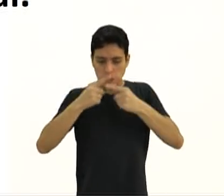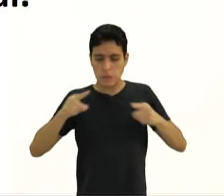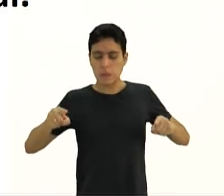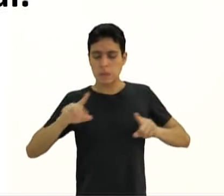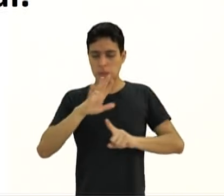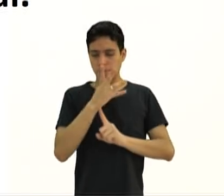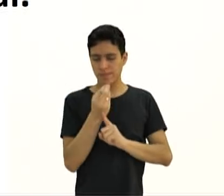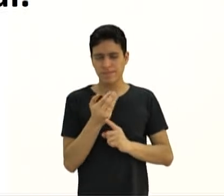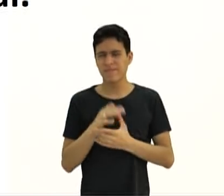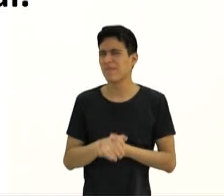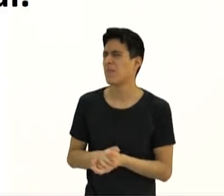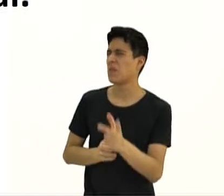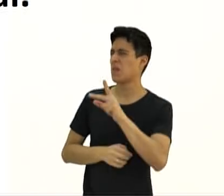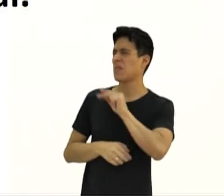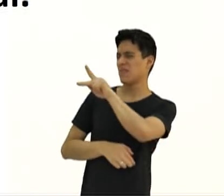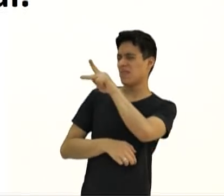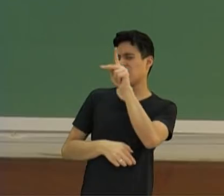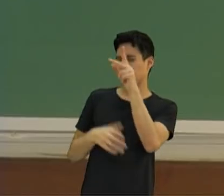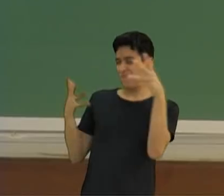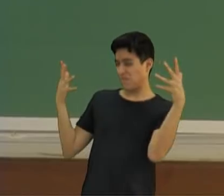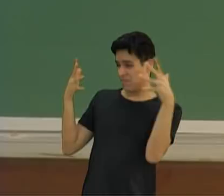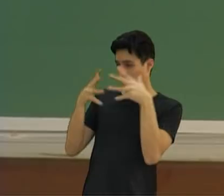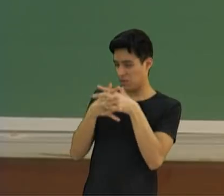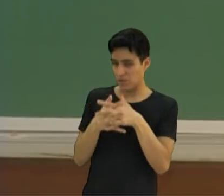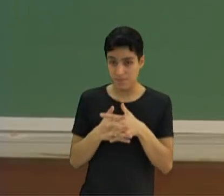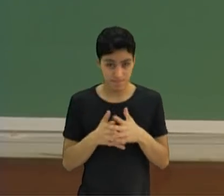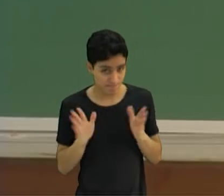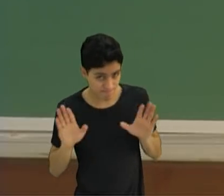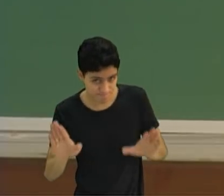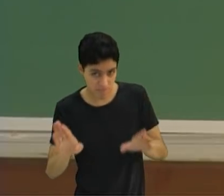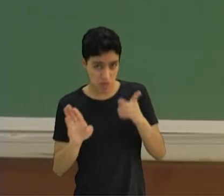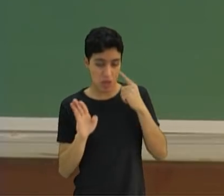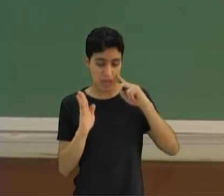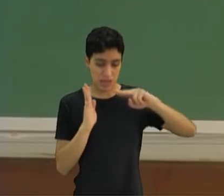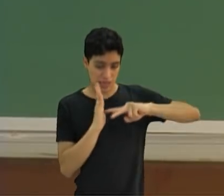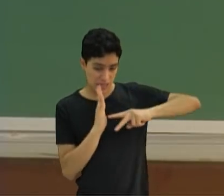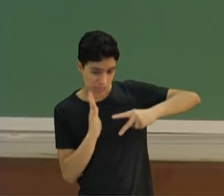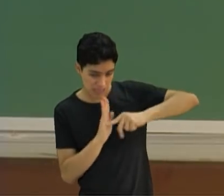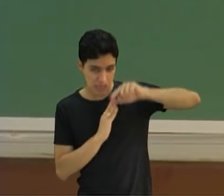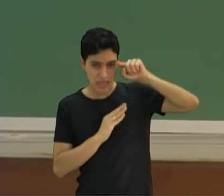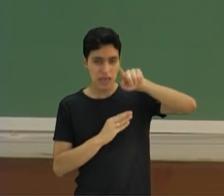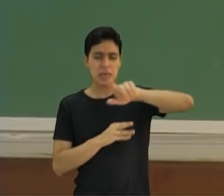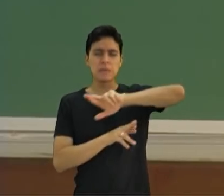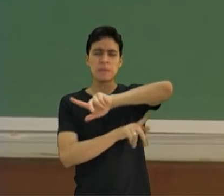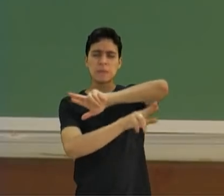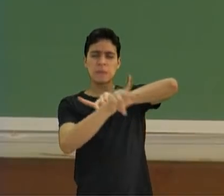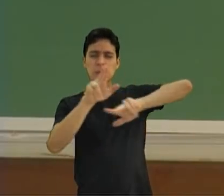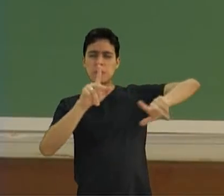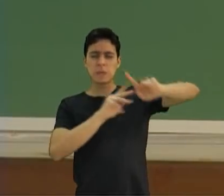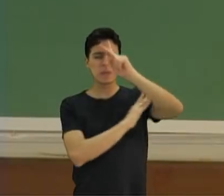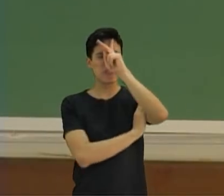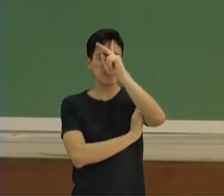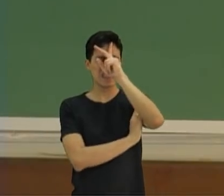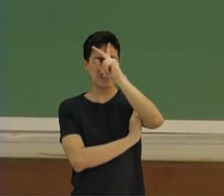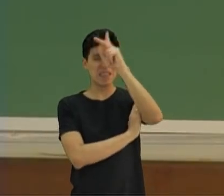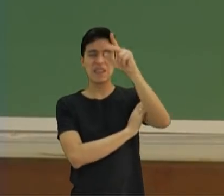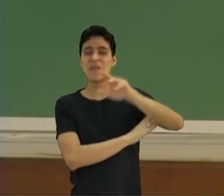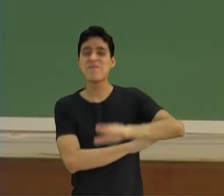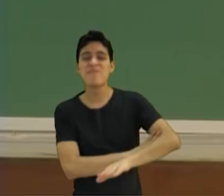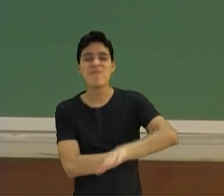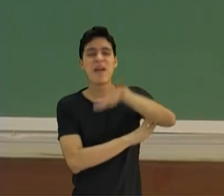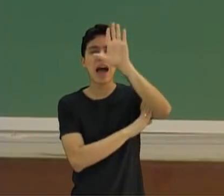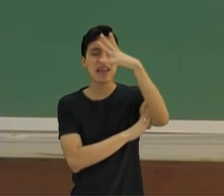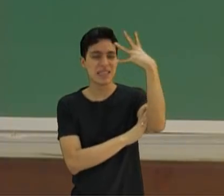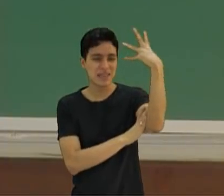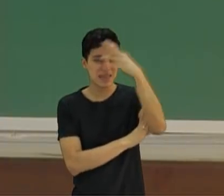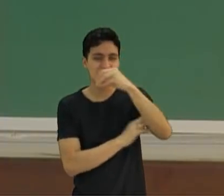professora! O que quer dizer isso? Nesse sentido, a diversidade é a força e a beleza maior desse